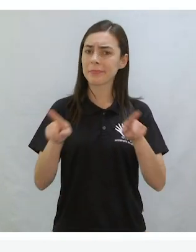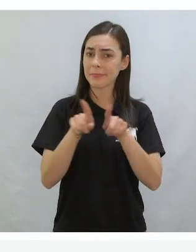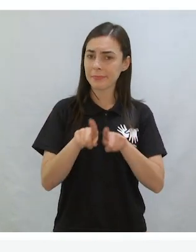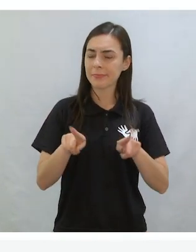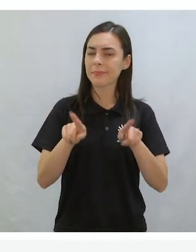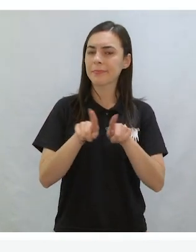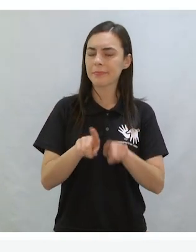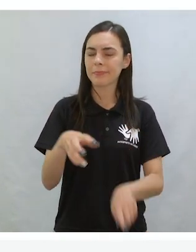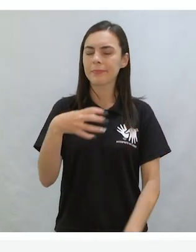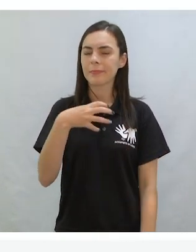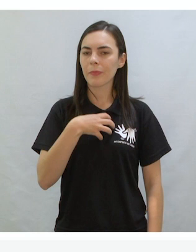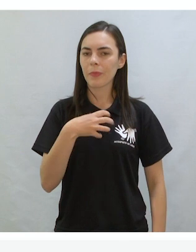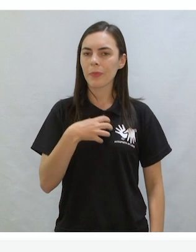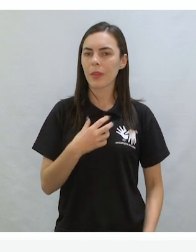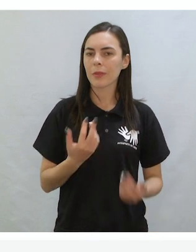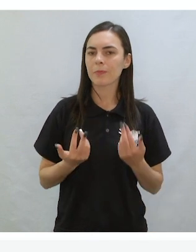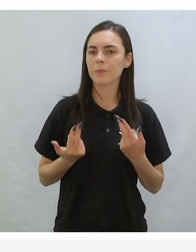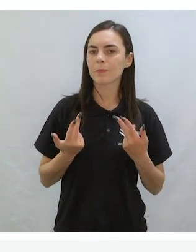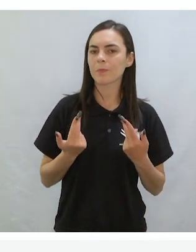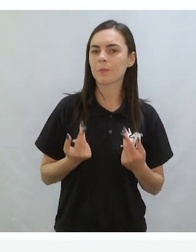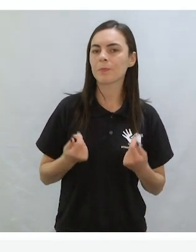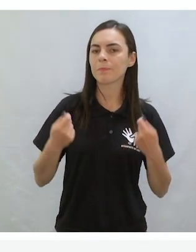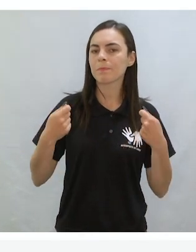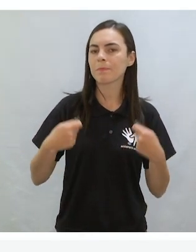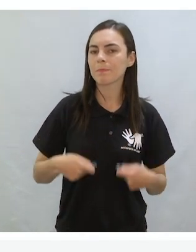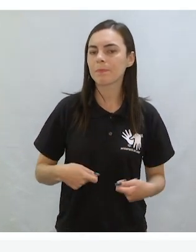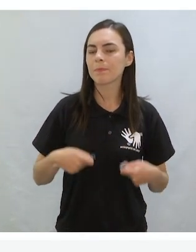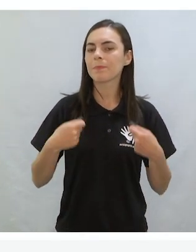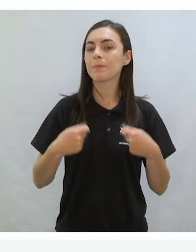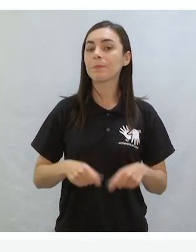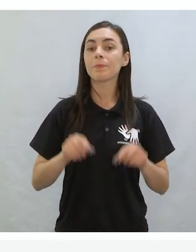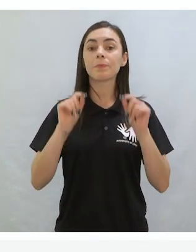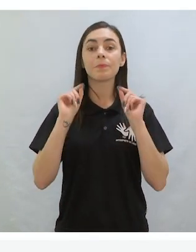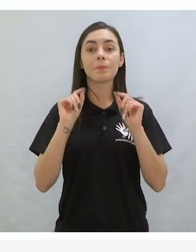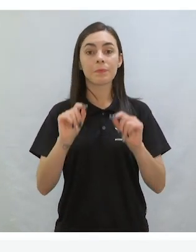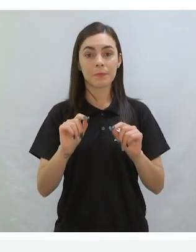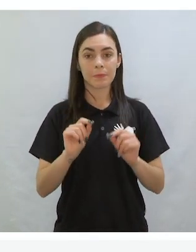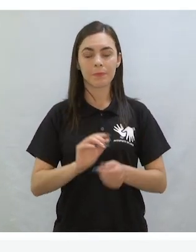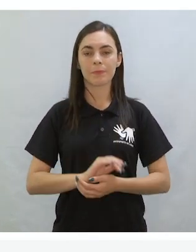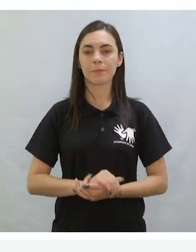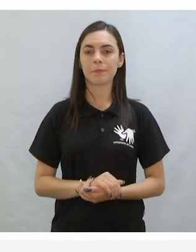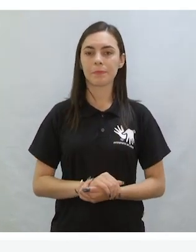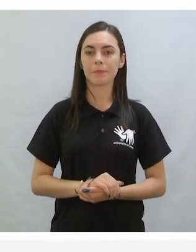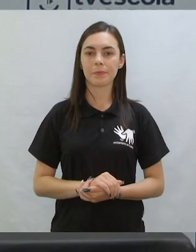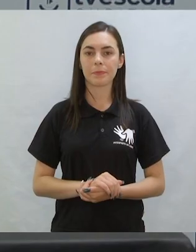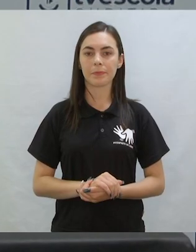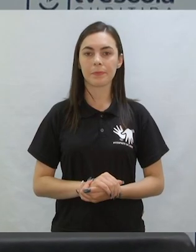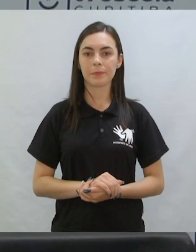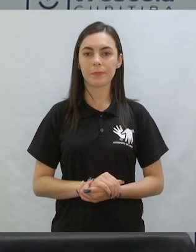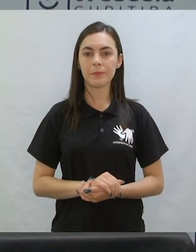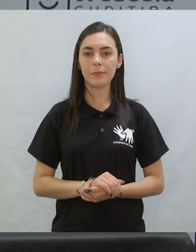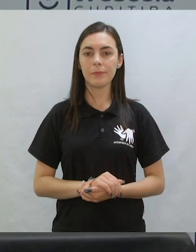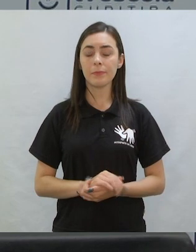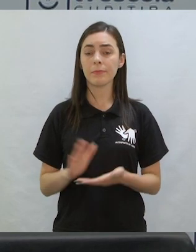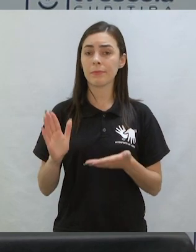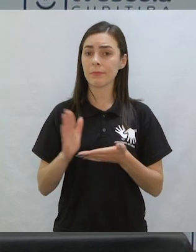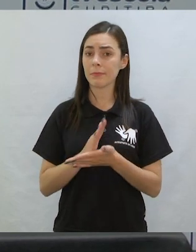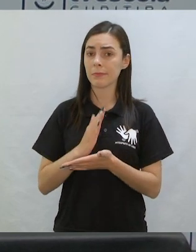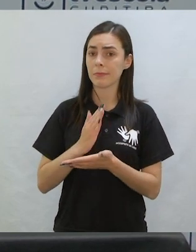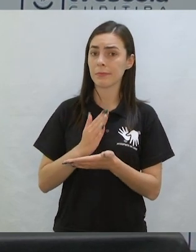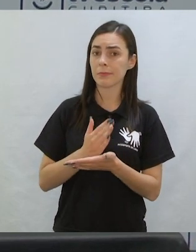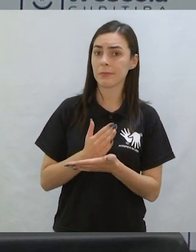da mesma forma, nós vamos precisar o quê? Nós vamos precisar tirar